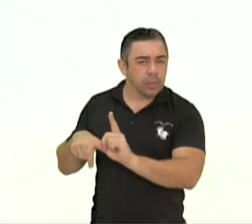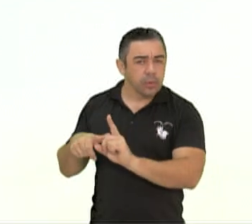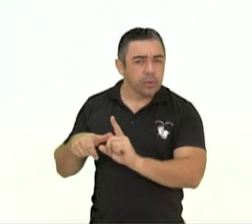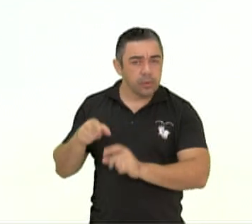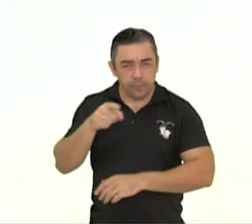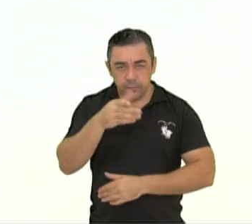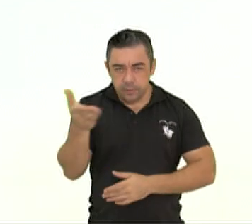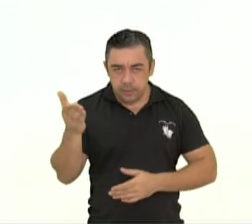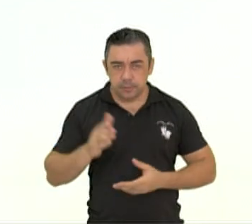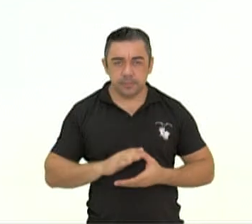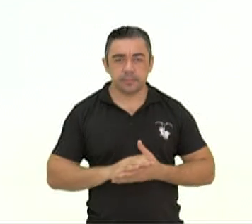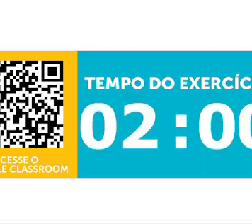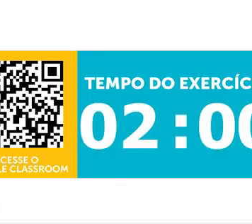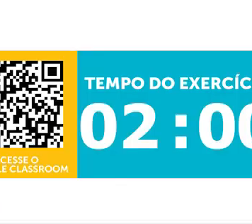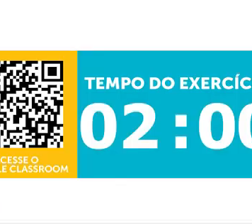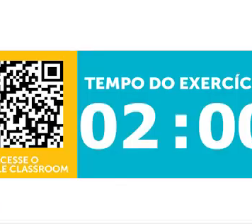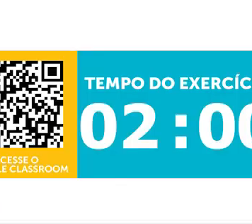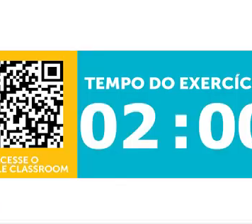Com vocês.